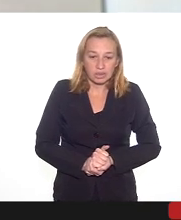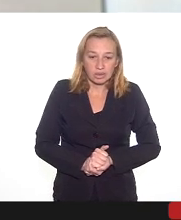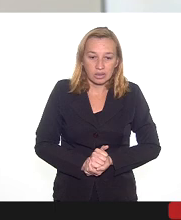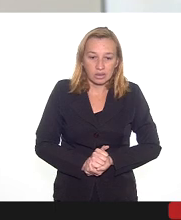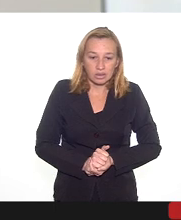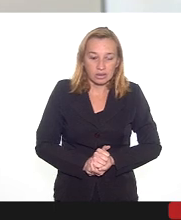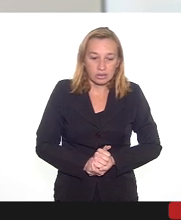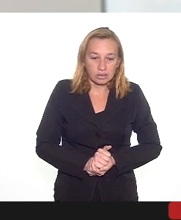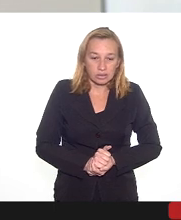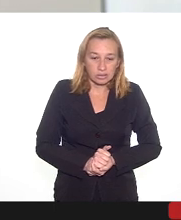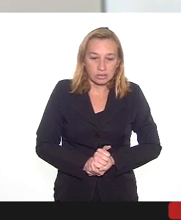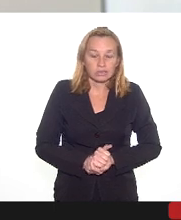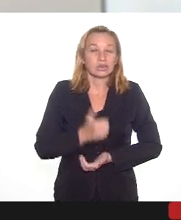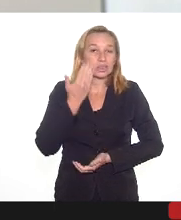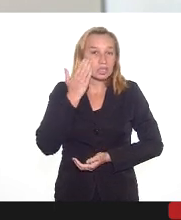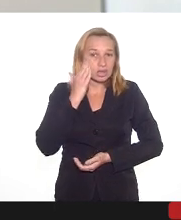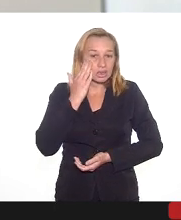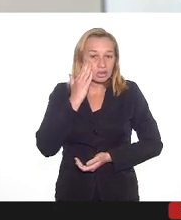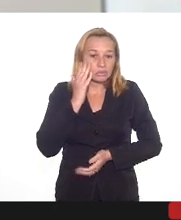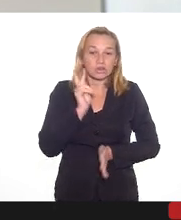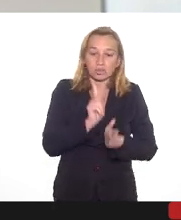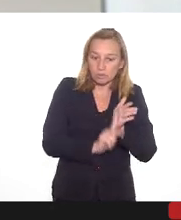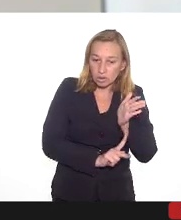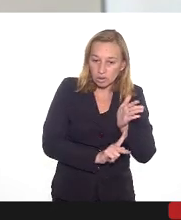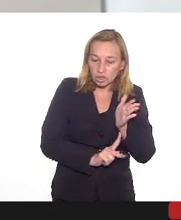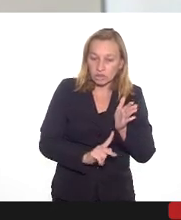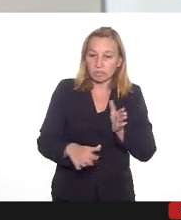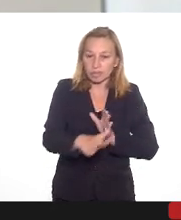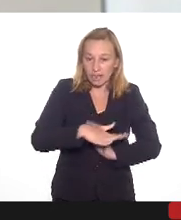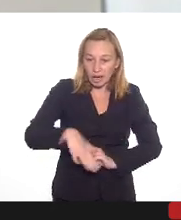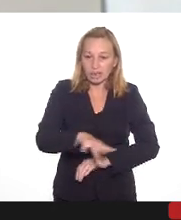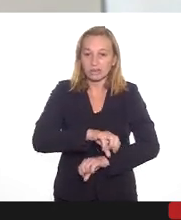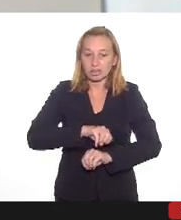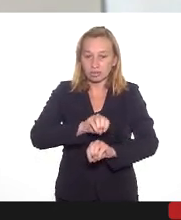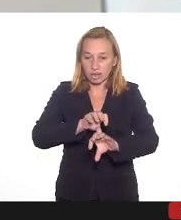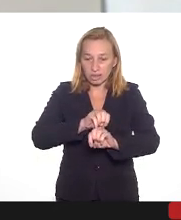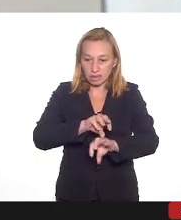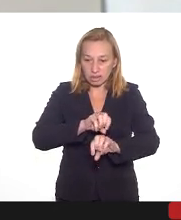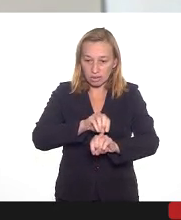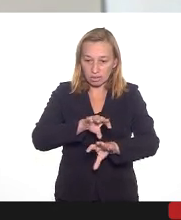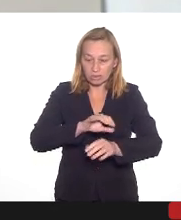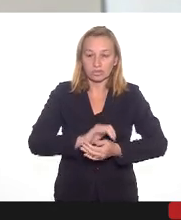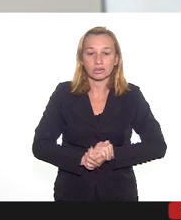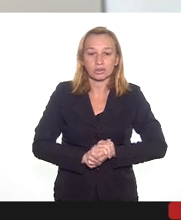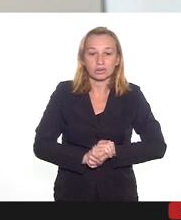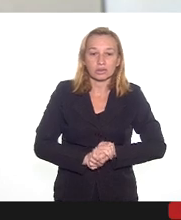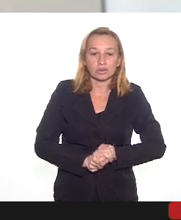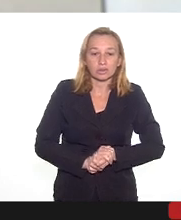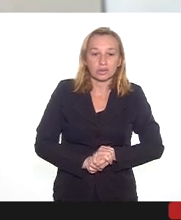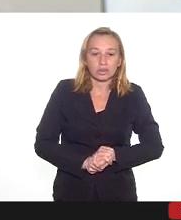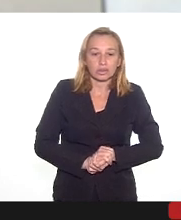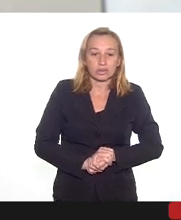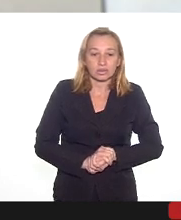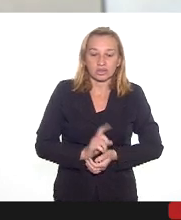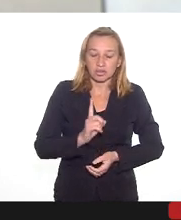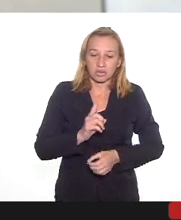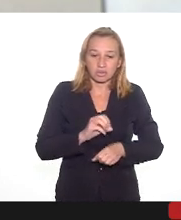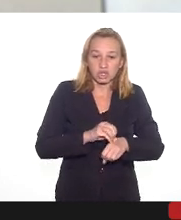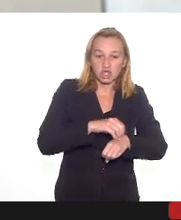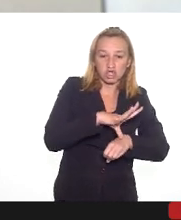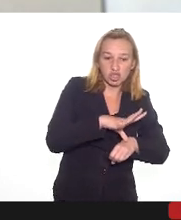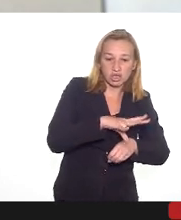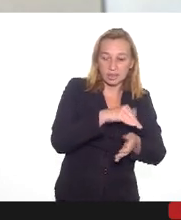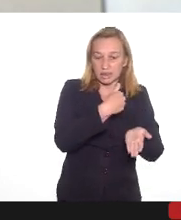de entendimento e projeto para a educação, né? Ficaríamos, né? A gente aqui não indica secretário,